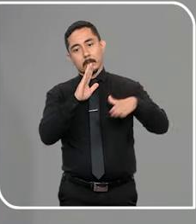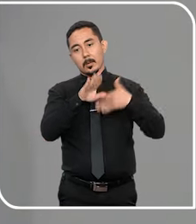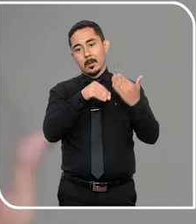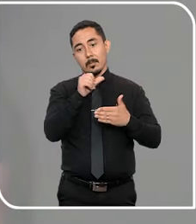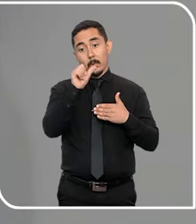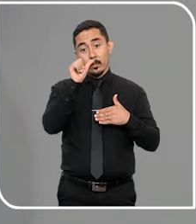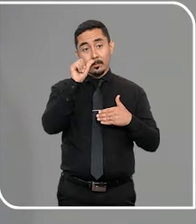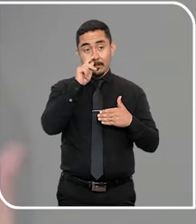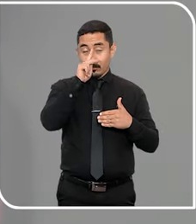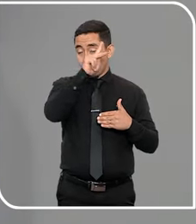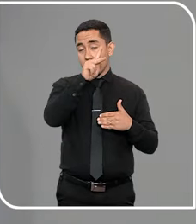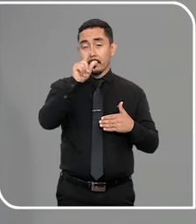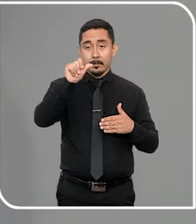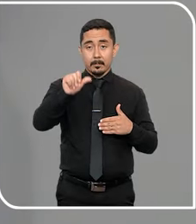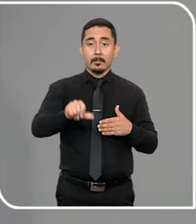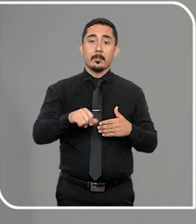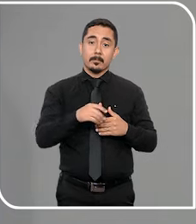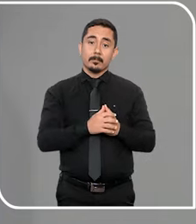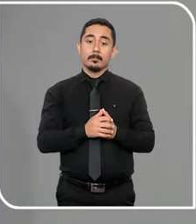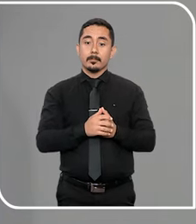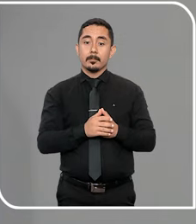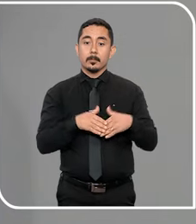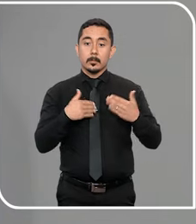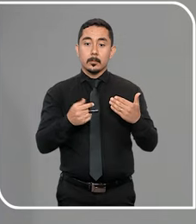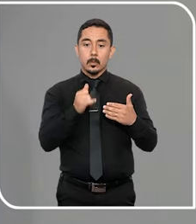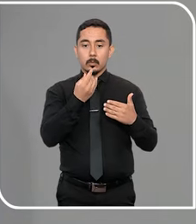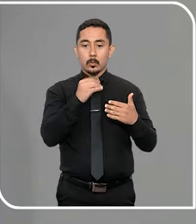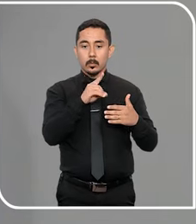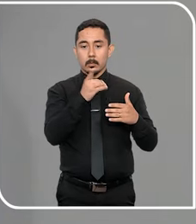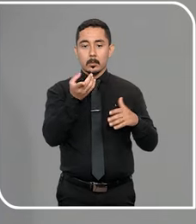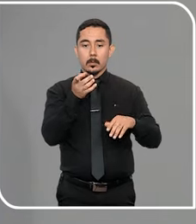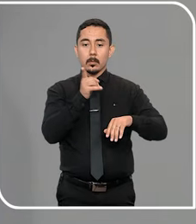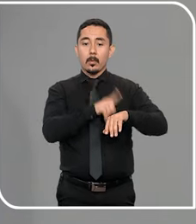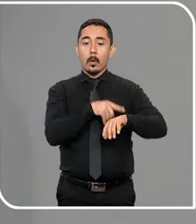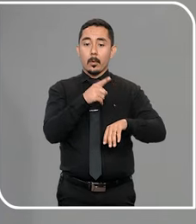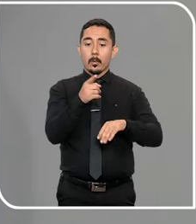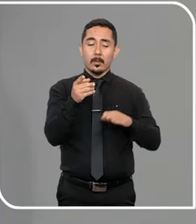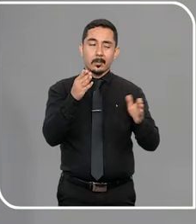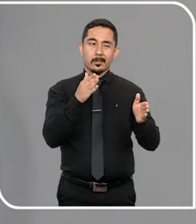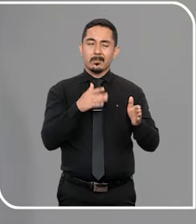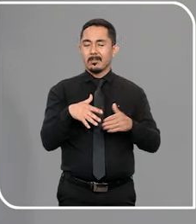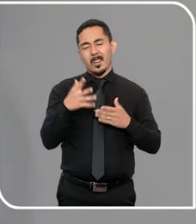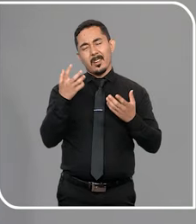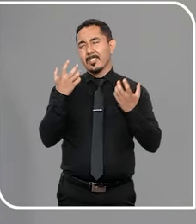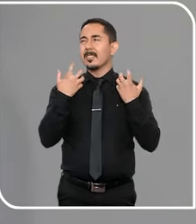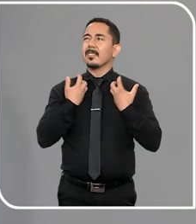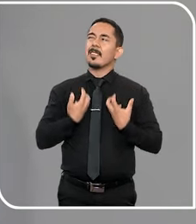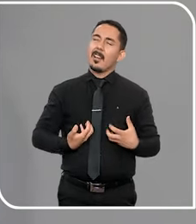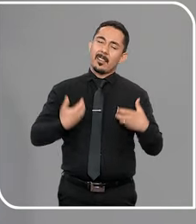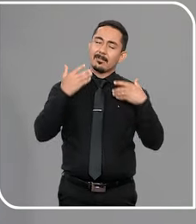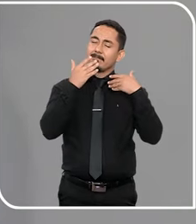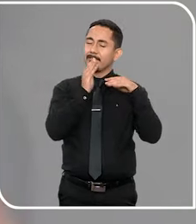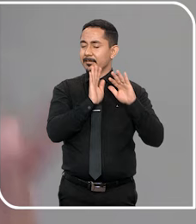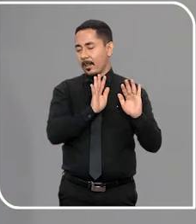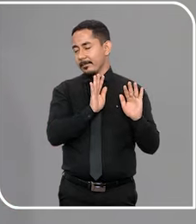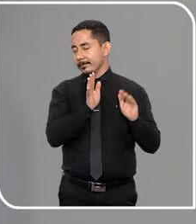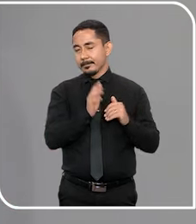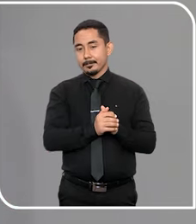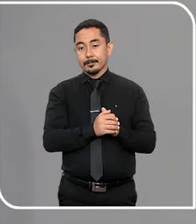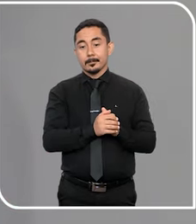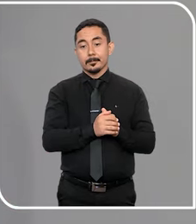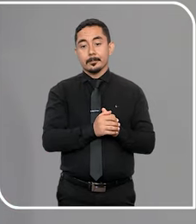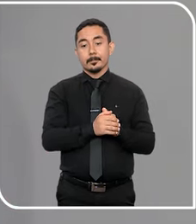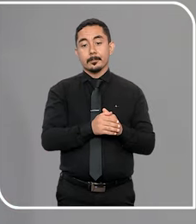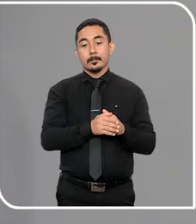elas vão crescendo isso vai ficando cada vez mais forte então João tá passando por uma fase assim de falar mãe já sei de falar de explicar